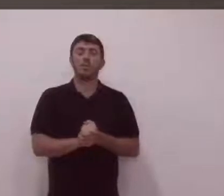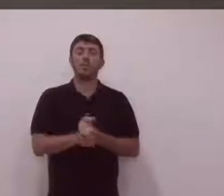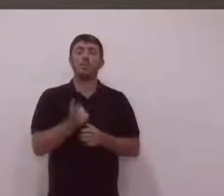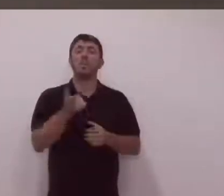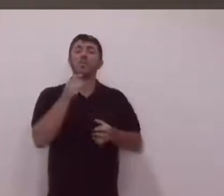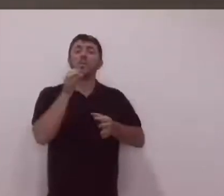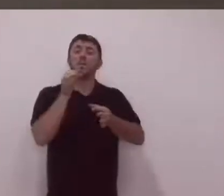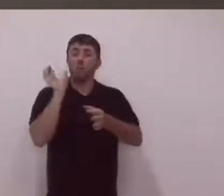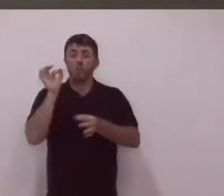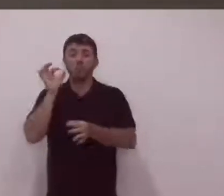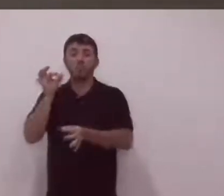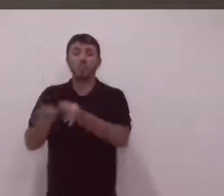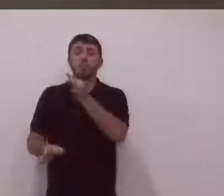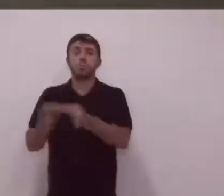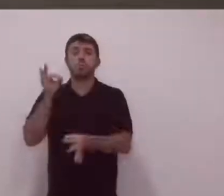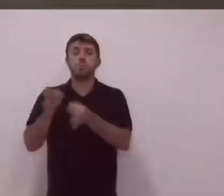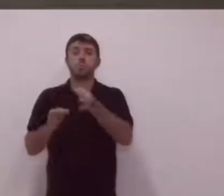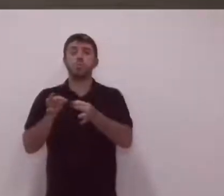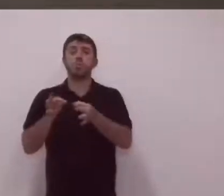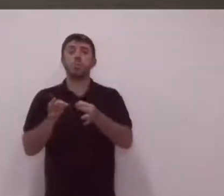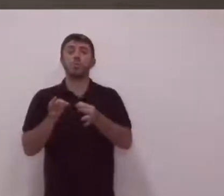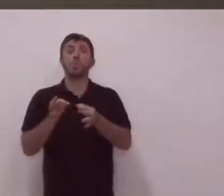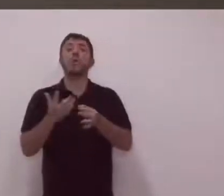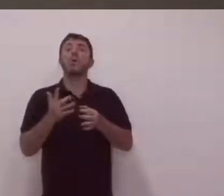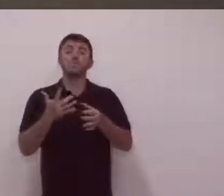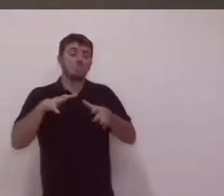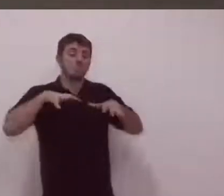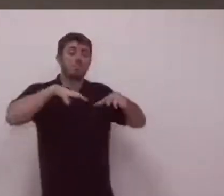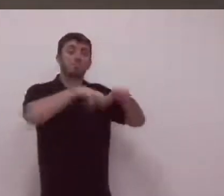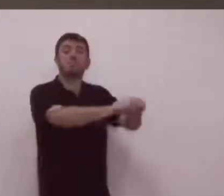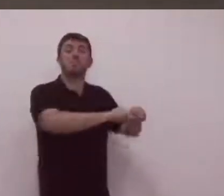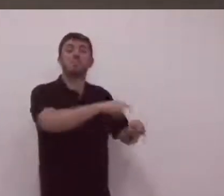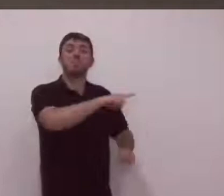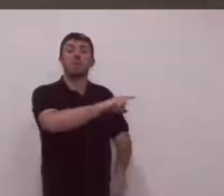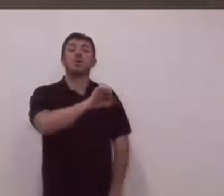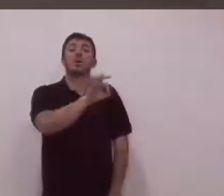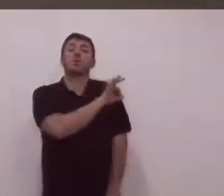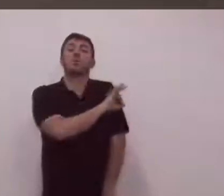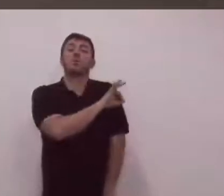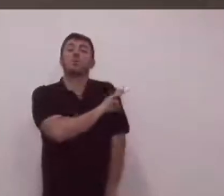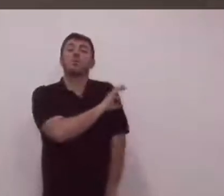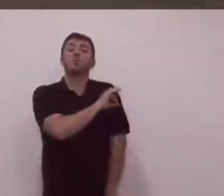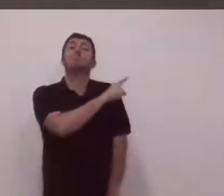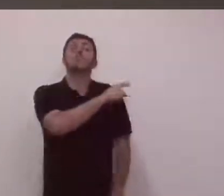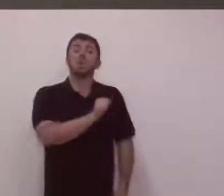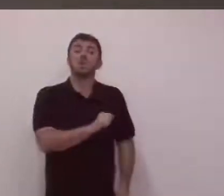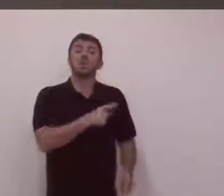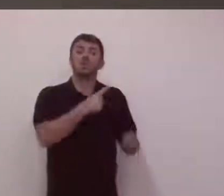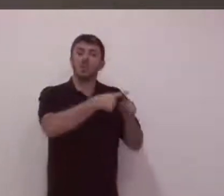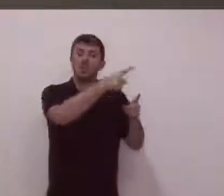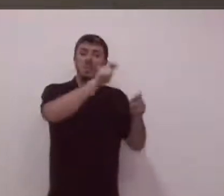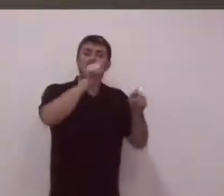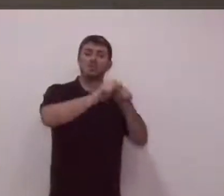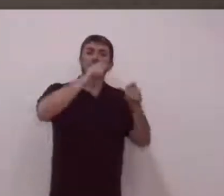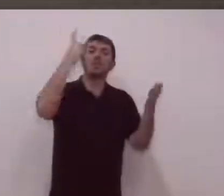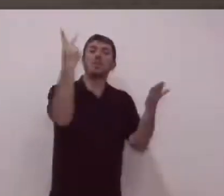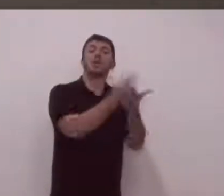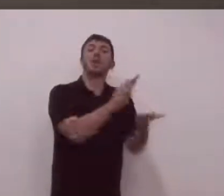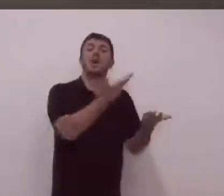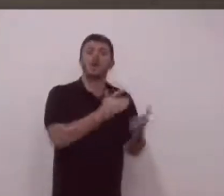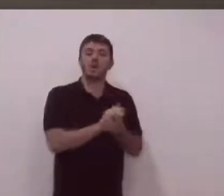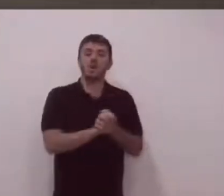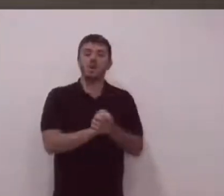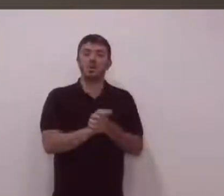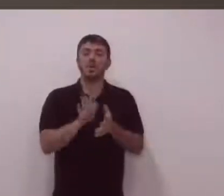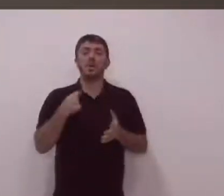o juiz caça o mandato do prefeito pela irregularidade disso daqui e aí qual cara que a gente